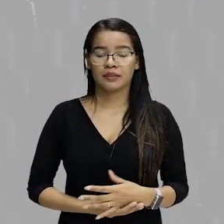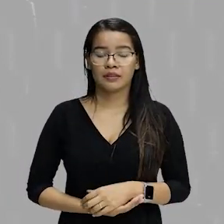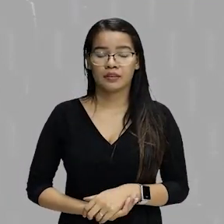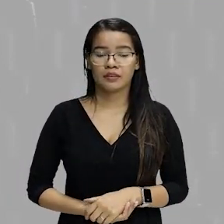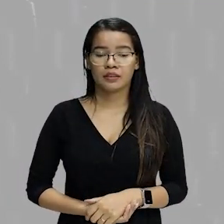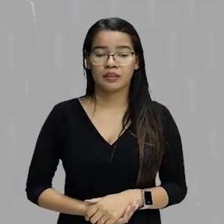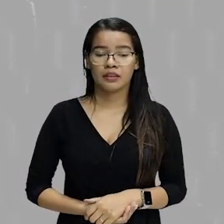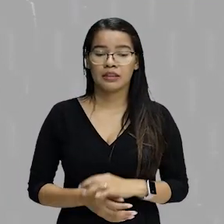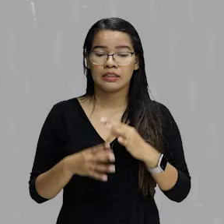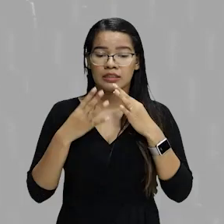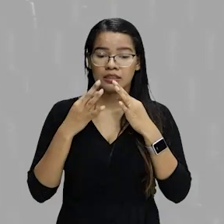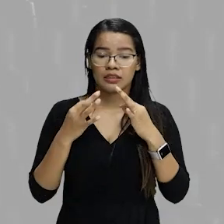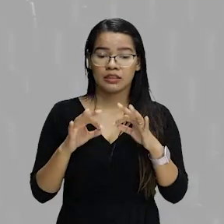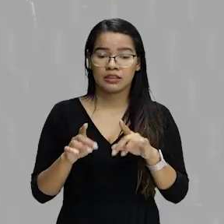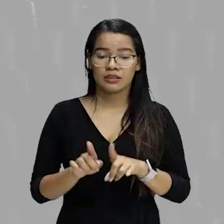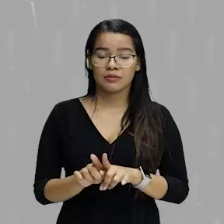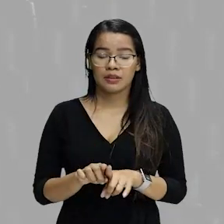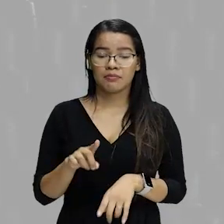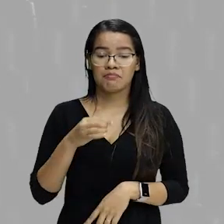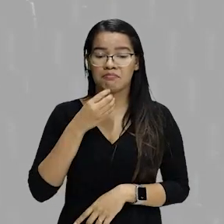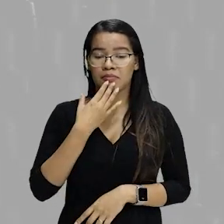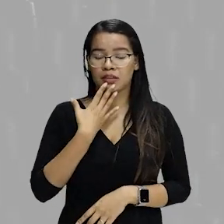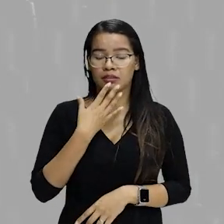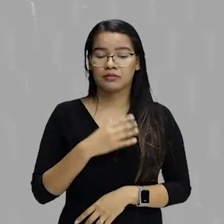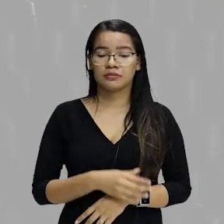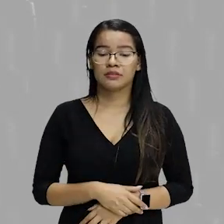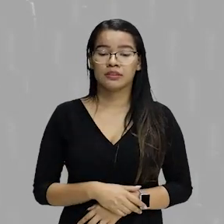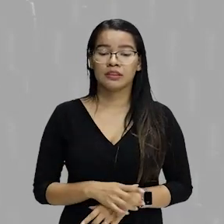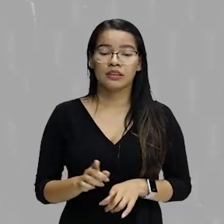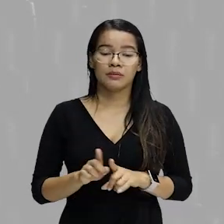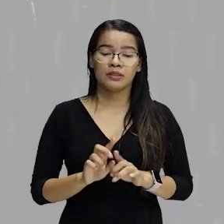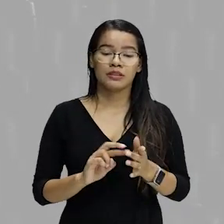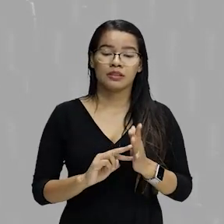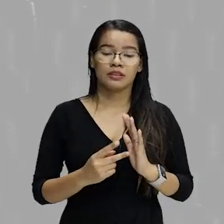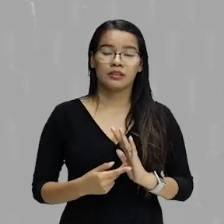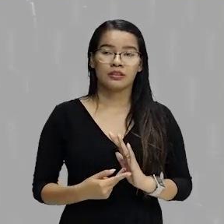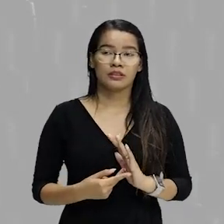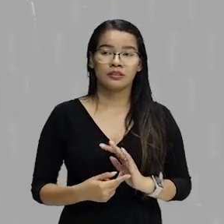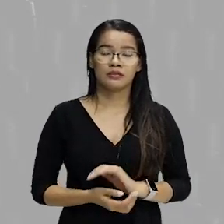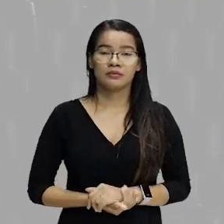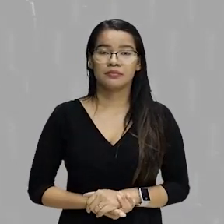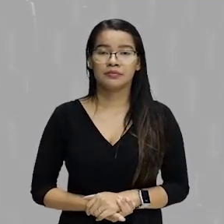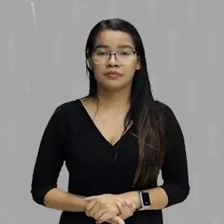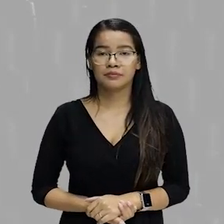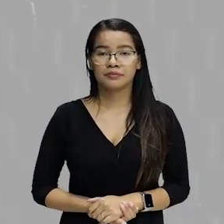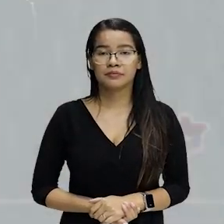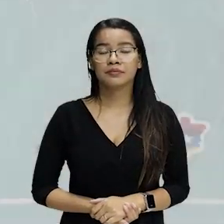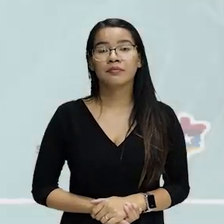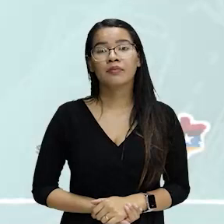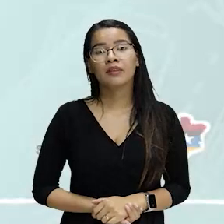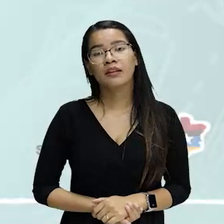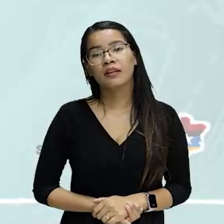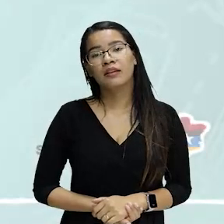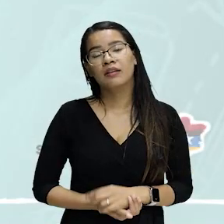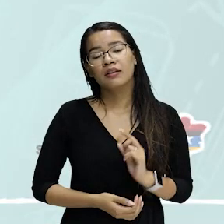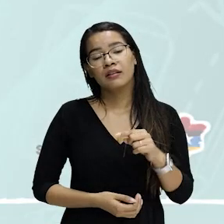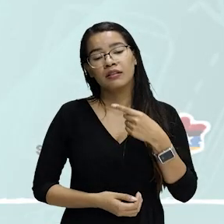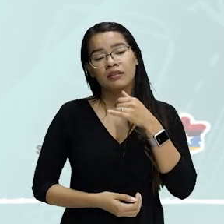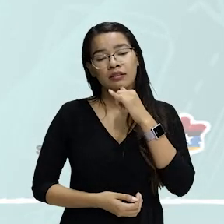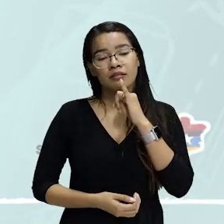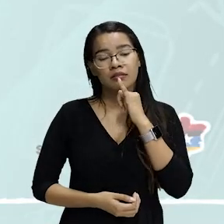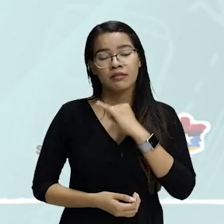da sintaxe, né, muito bem trabalhada, e a significação das palavras, que é a questão da semântica. Olha outro exemplo aí.